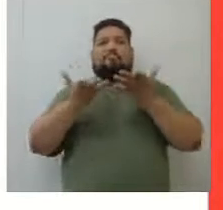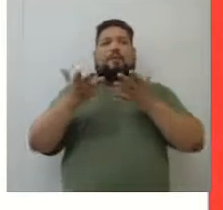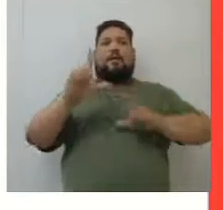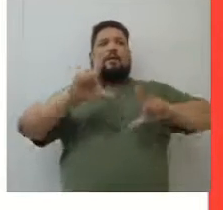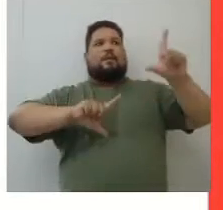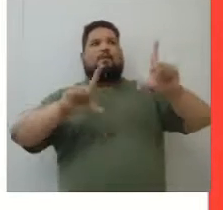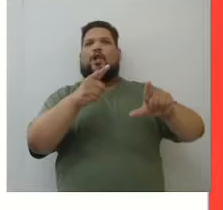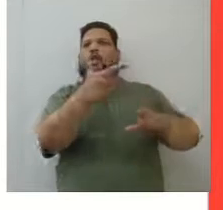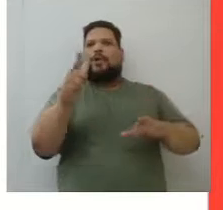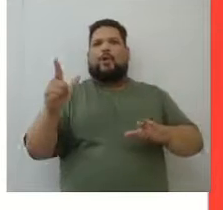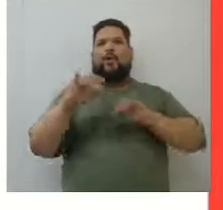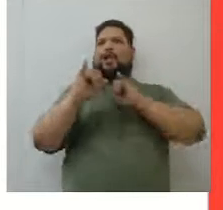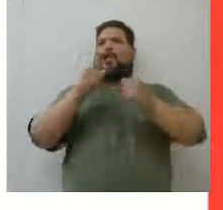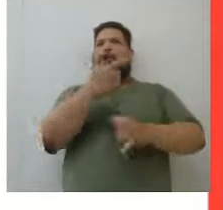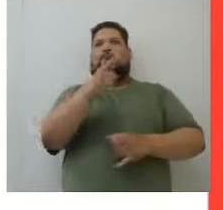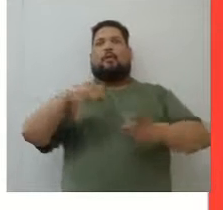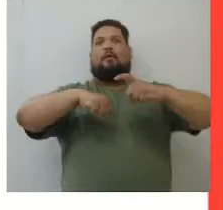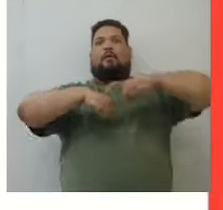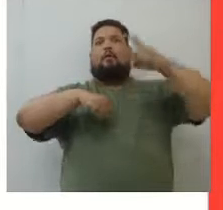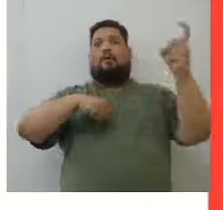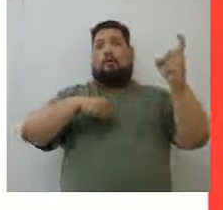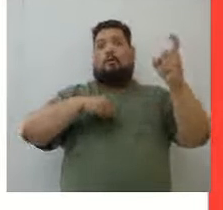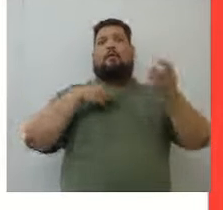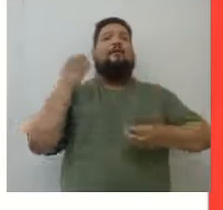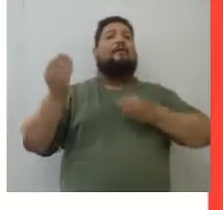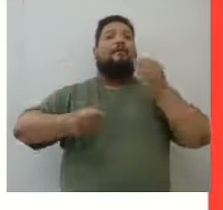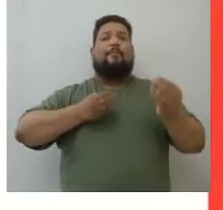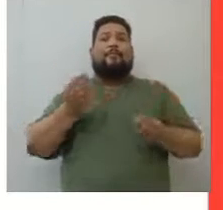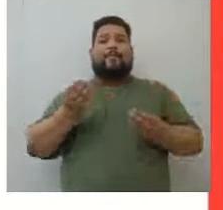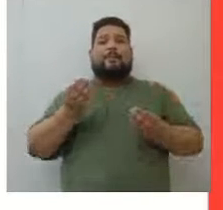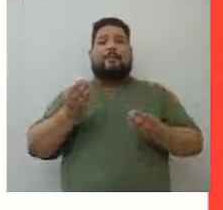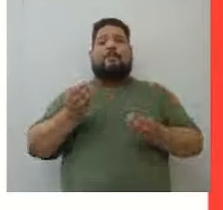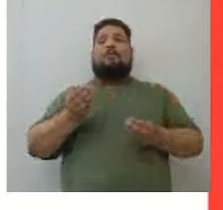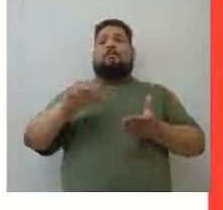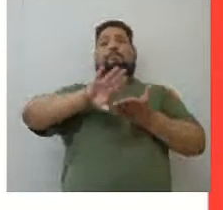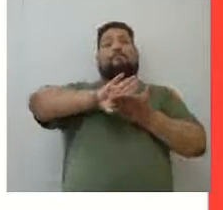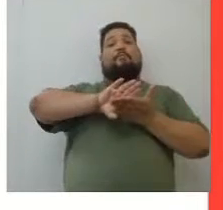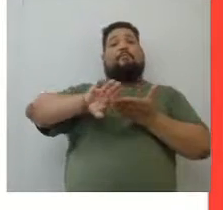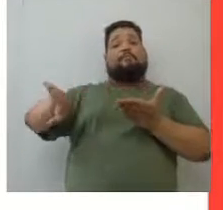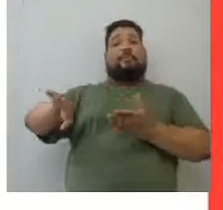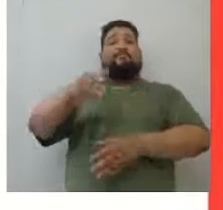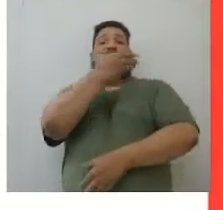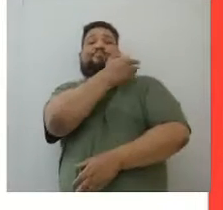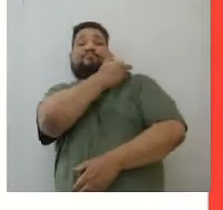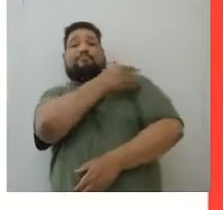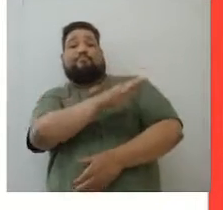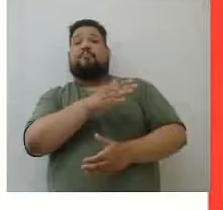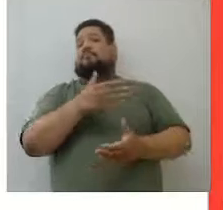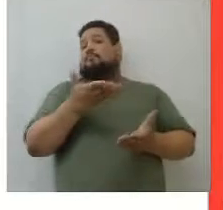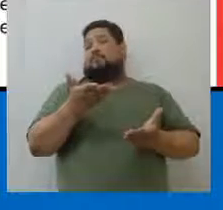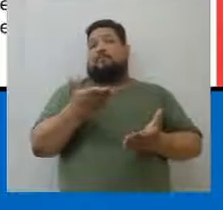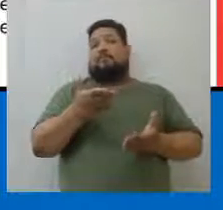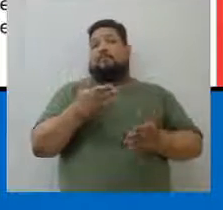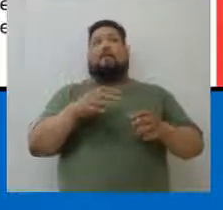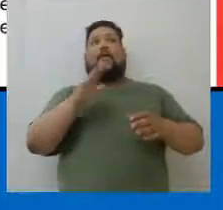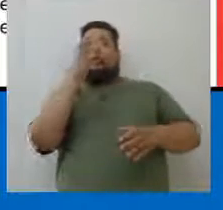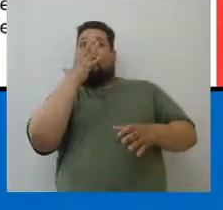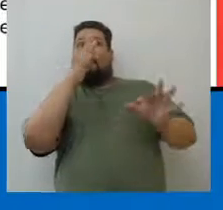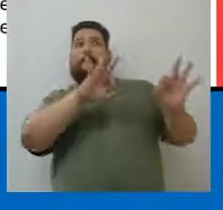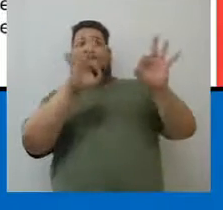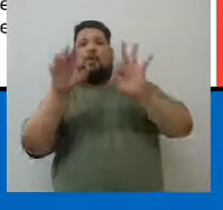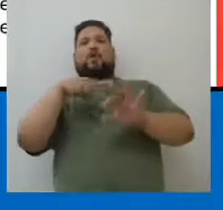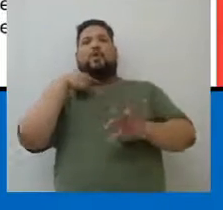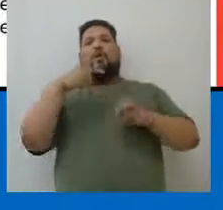TV, não tiver internet, não tiver conectado, você fica escanteado, você não consegue assistir. Tá? Então, a massificação